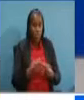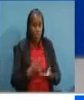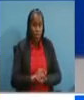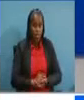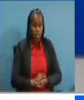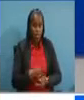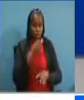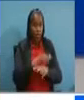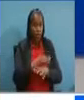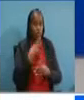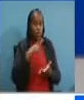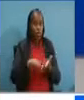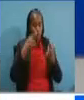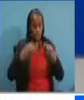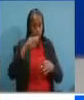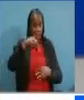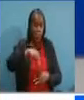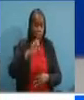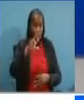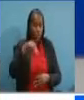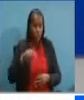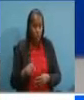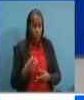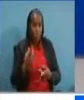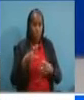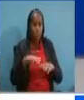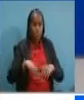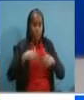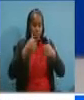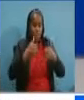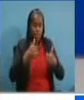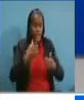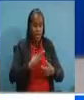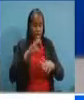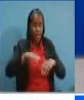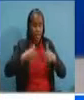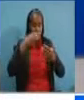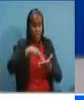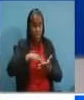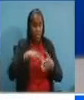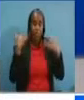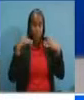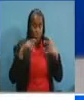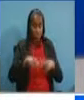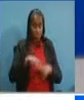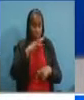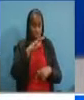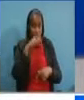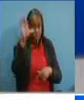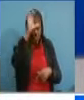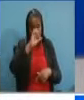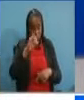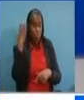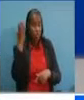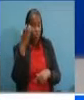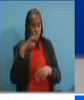E a celebração oficial da Morna Património da Humanidade vai ser na cidade do Mindelo. A notícia foi hoje avançada pelo Ministro da Cultura, que